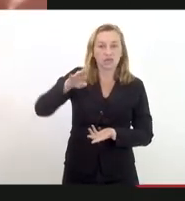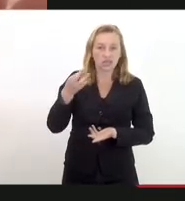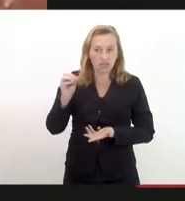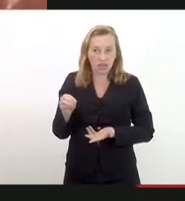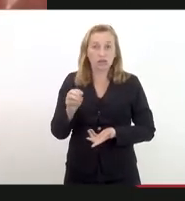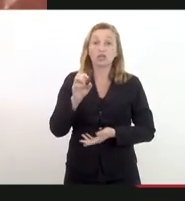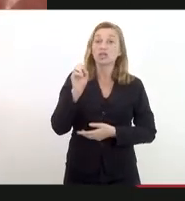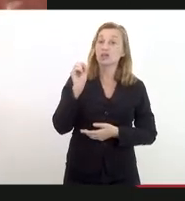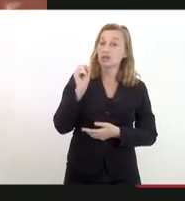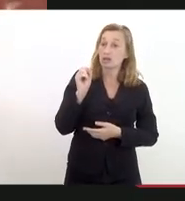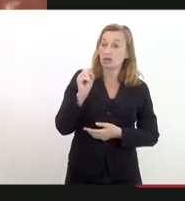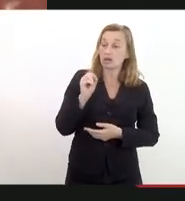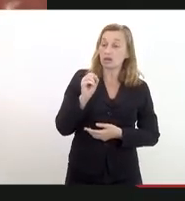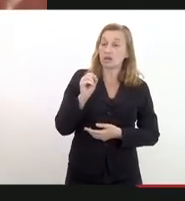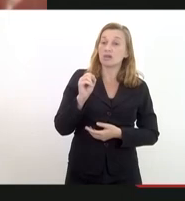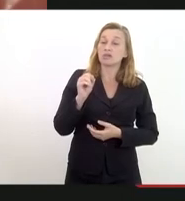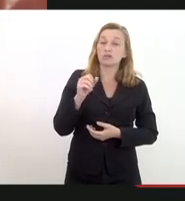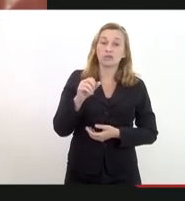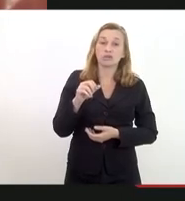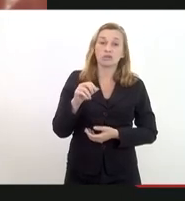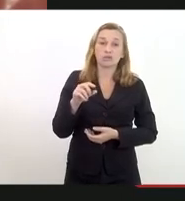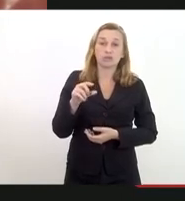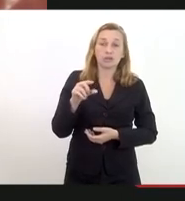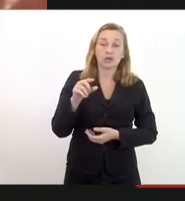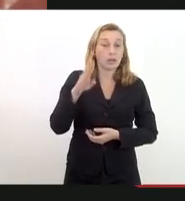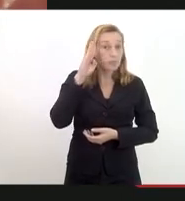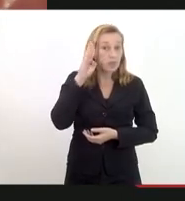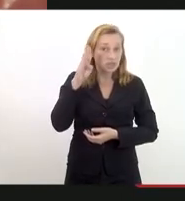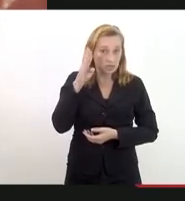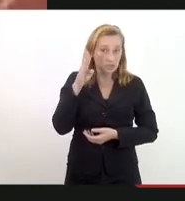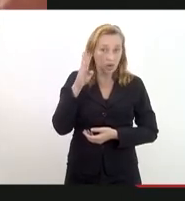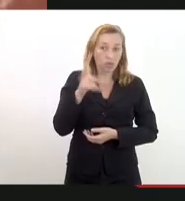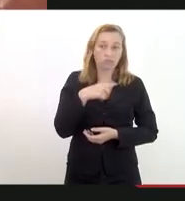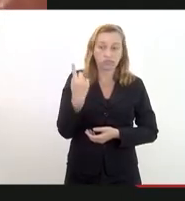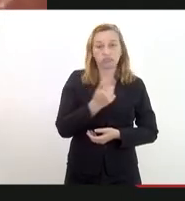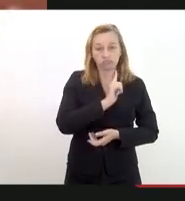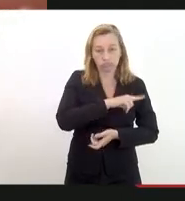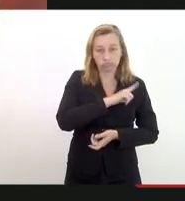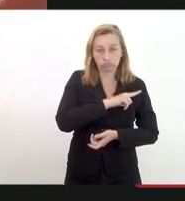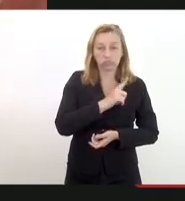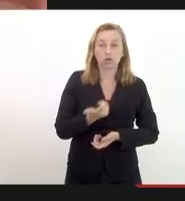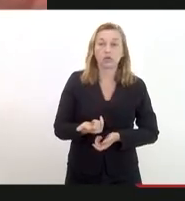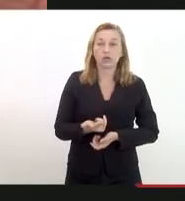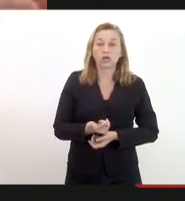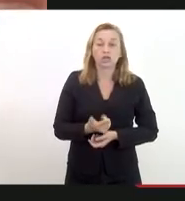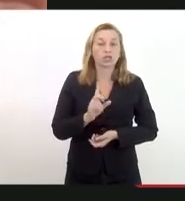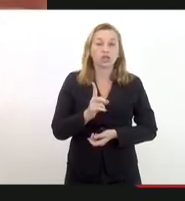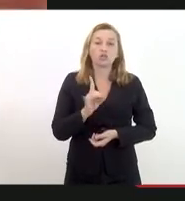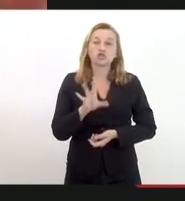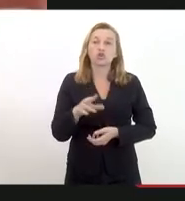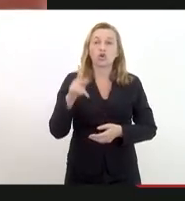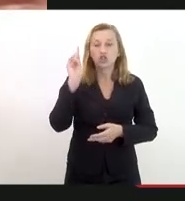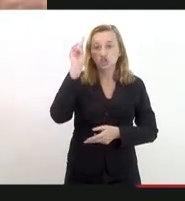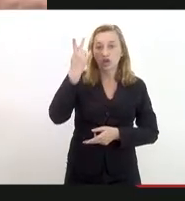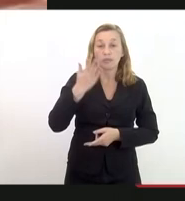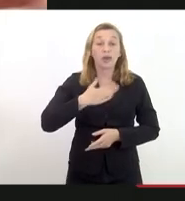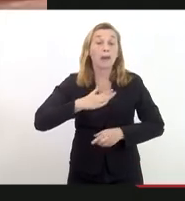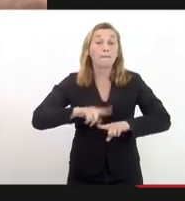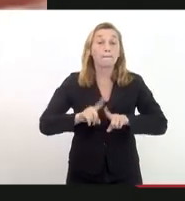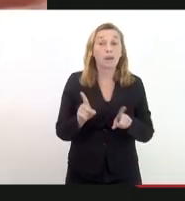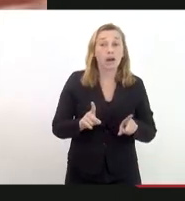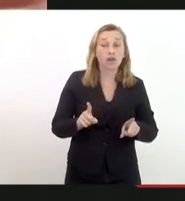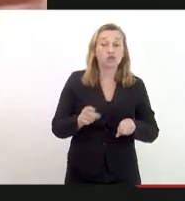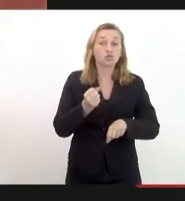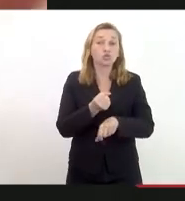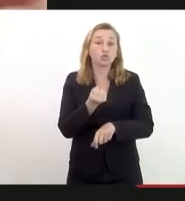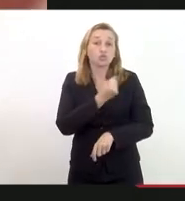que esse deve ser algo prioritário para a nossa gestão, não só pela minha história, mas por conta hoje do